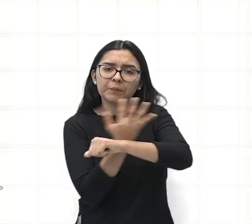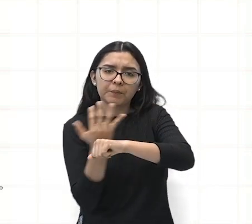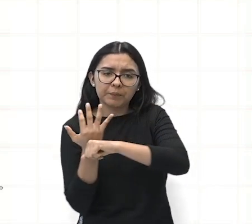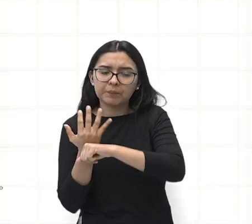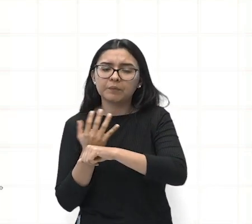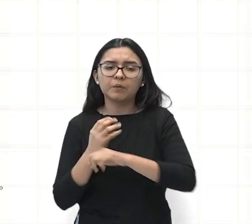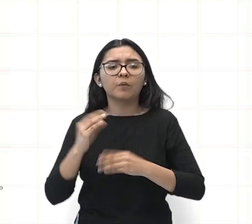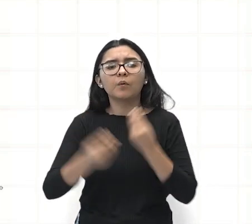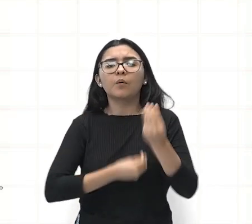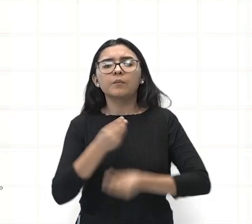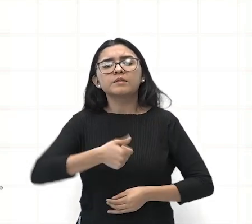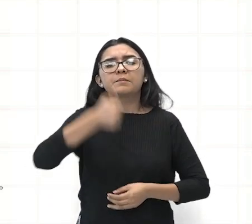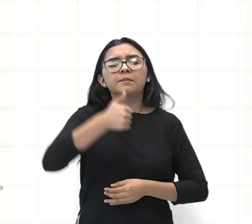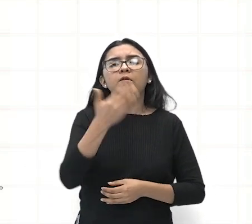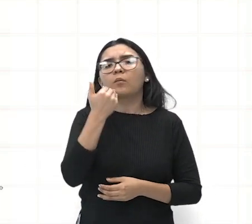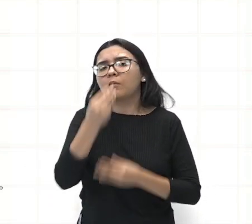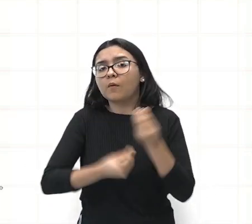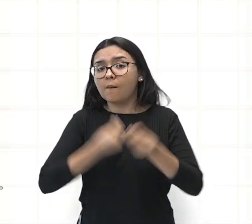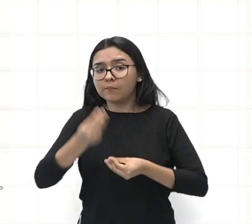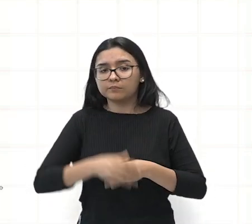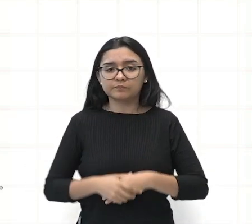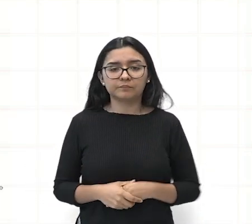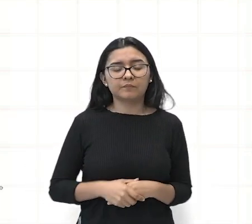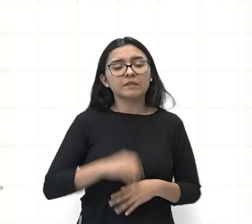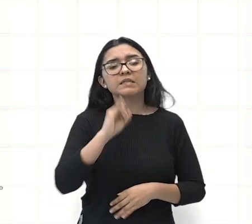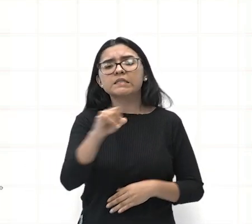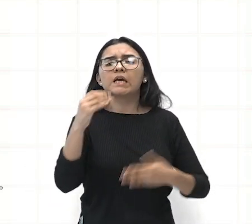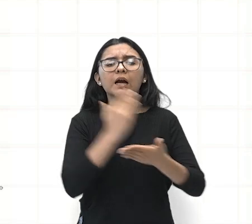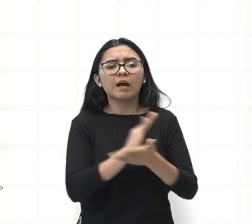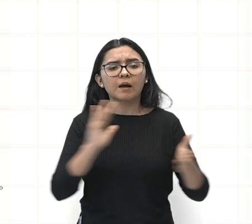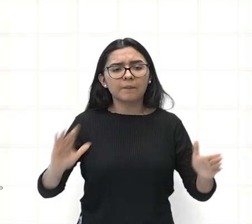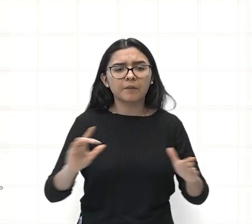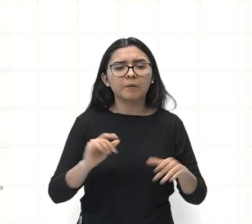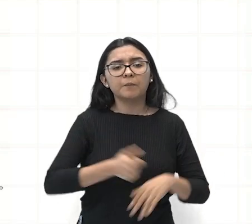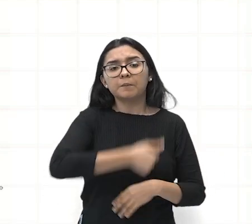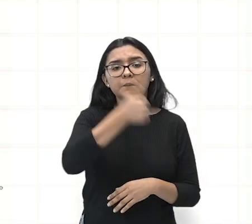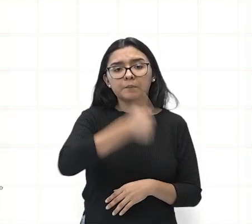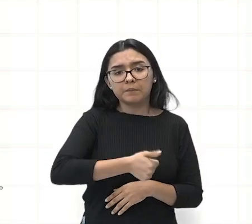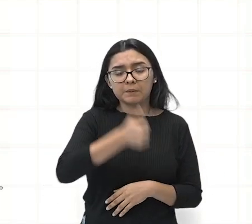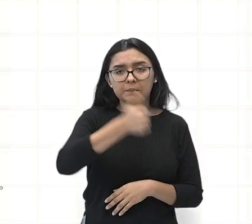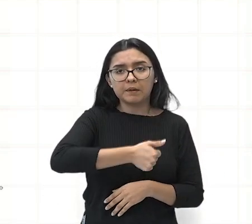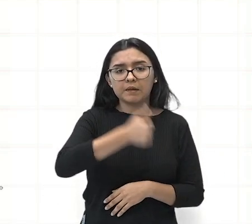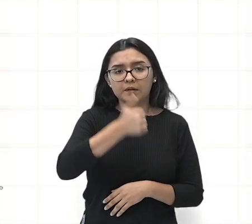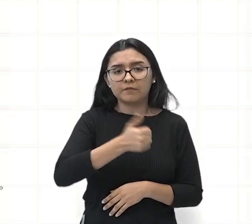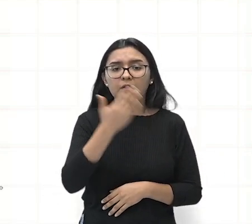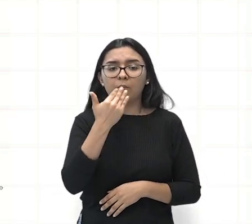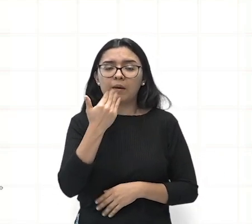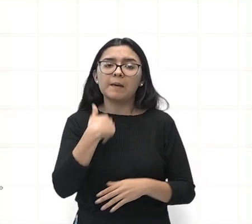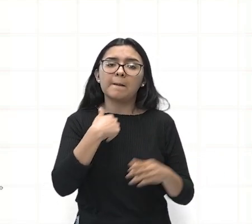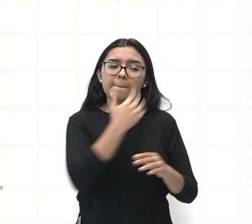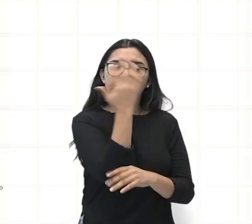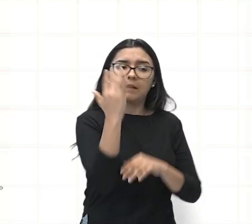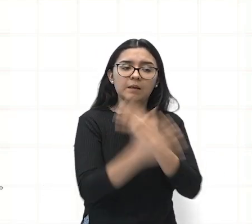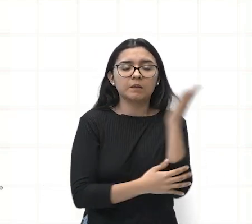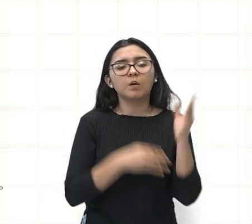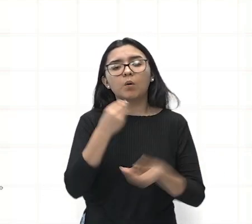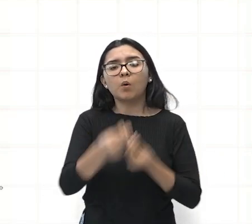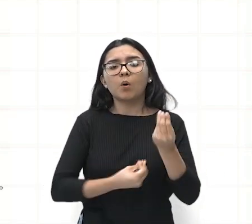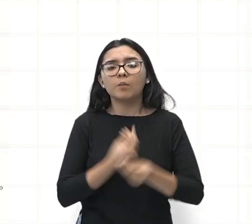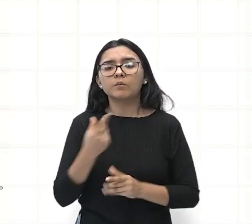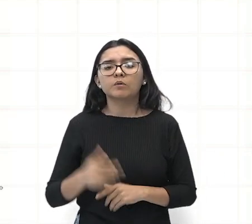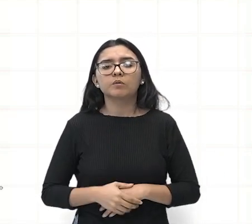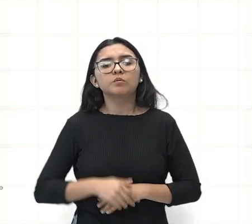consumidores de primeira ordem vão se alimentar? Se acabou então os primeira ordem, que são aqueles que vão se alimentar das plantas, como é que